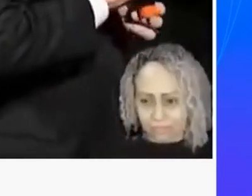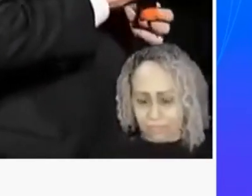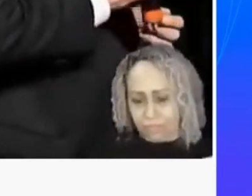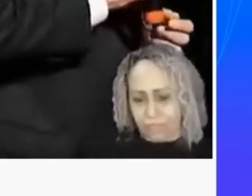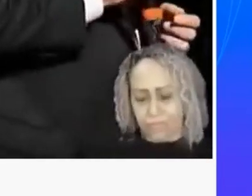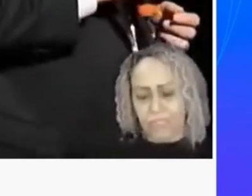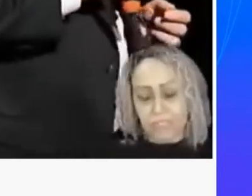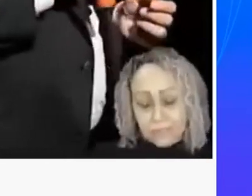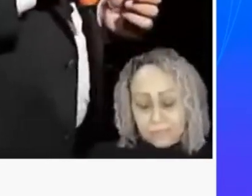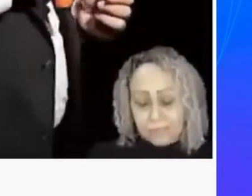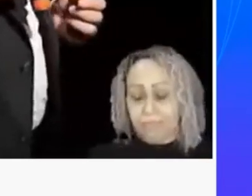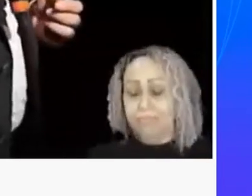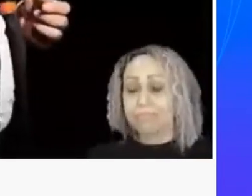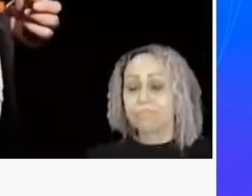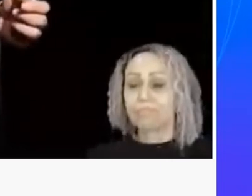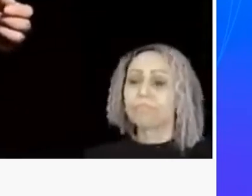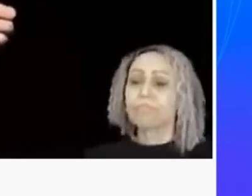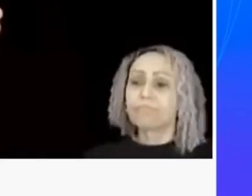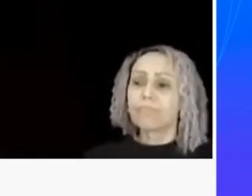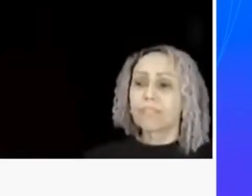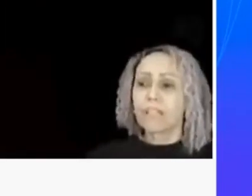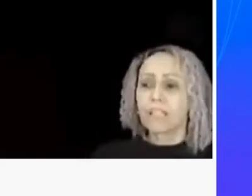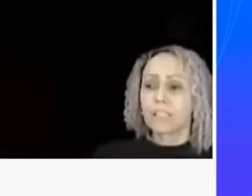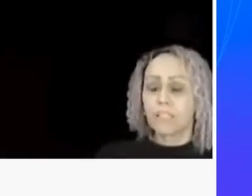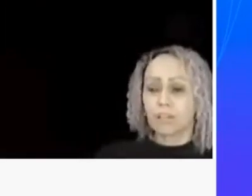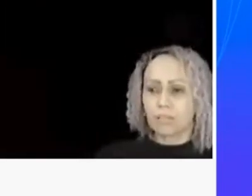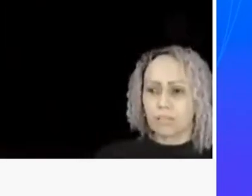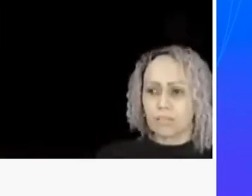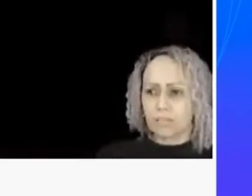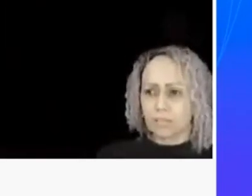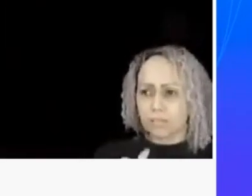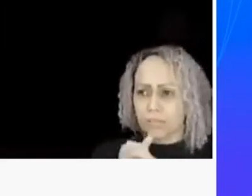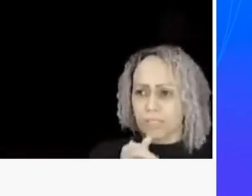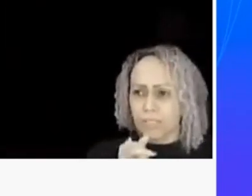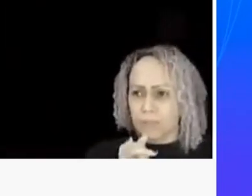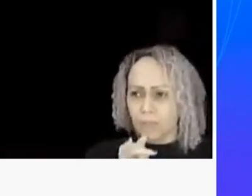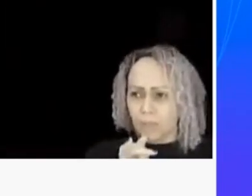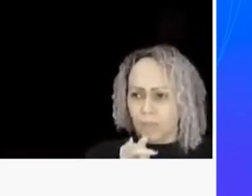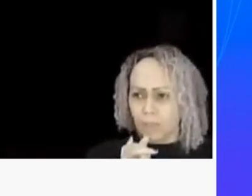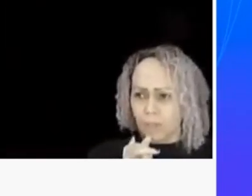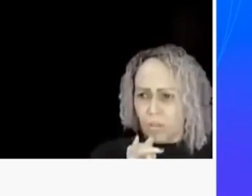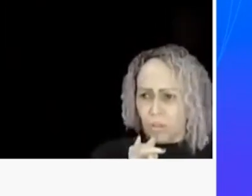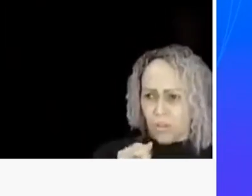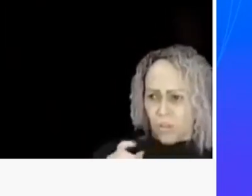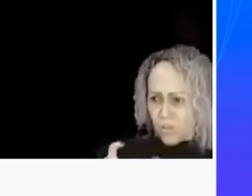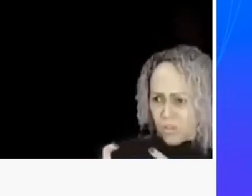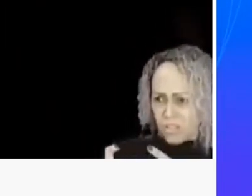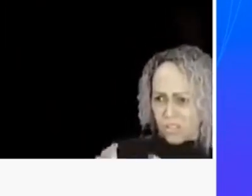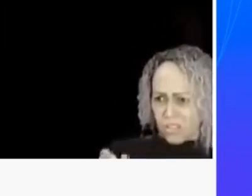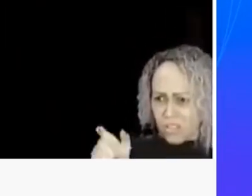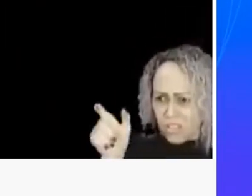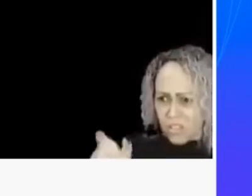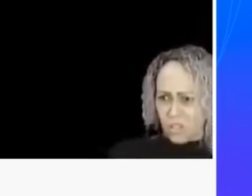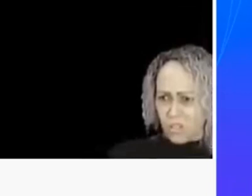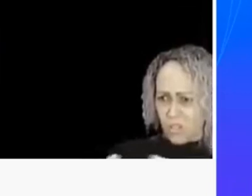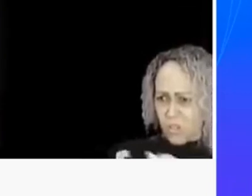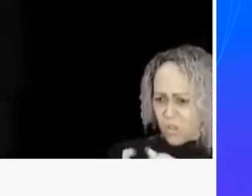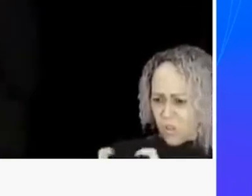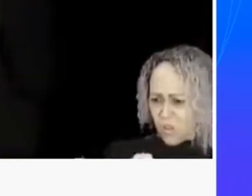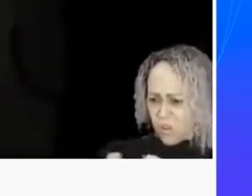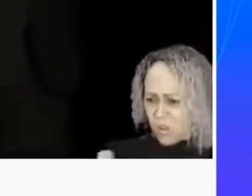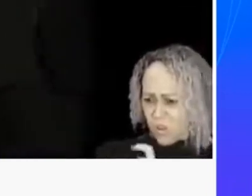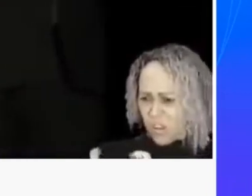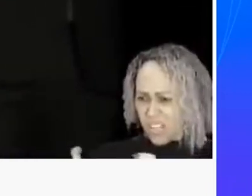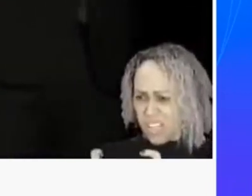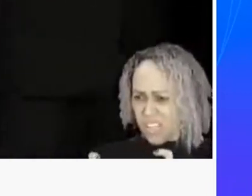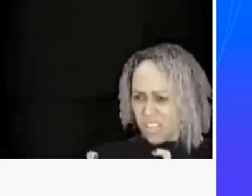parlamentares de diversos partidos, eram mais de 10 partidos, não só os partidos que fizeram parte da base dele. Tinha convite,